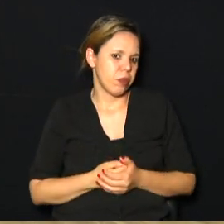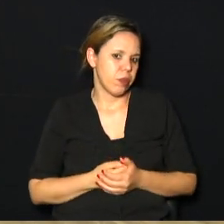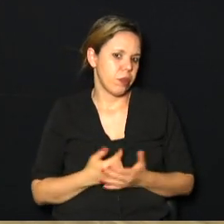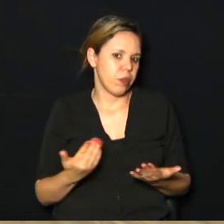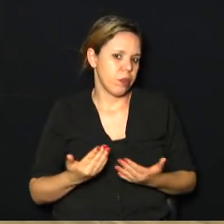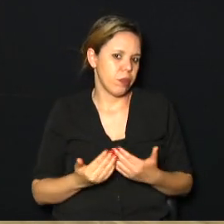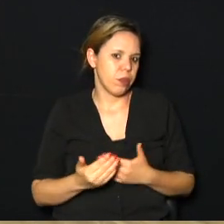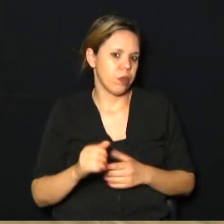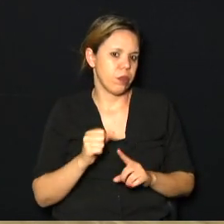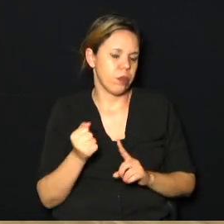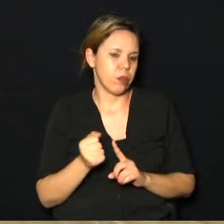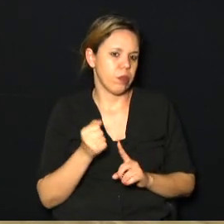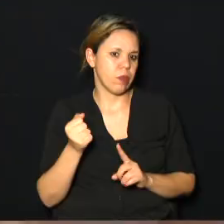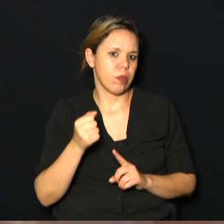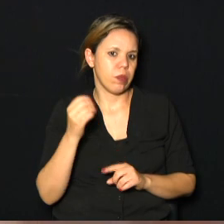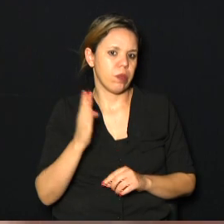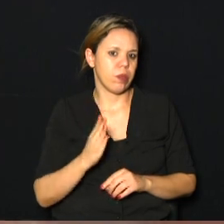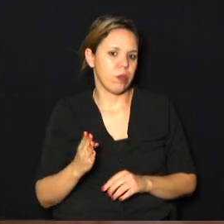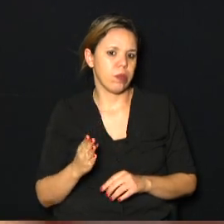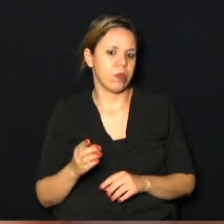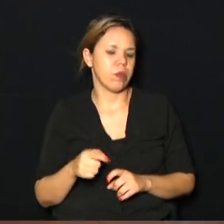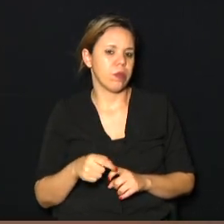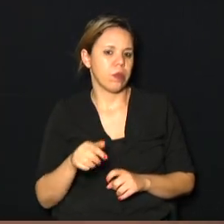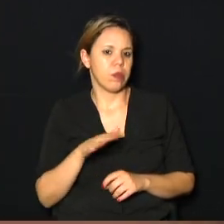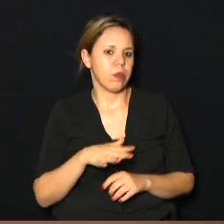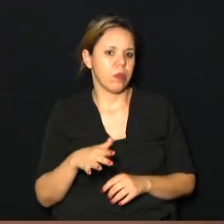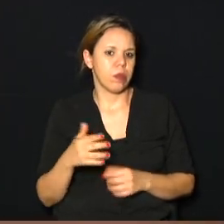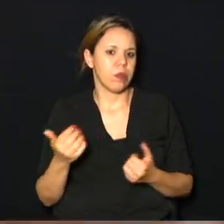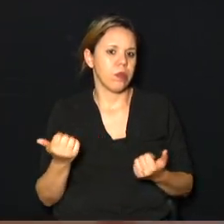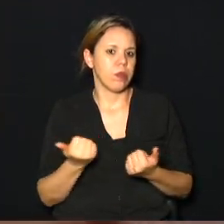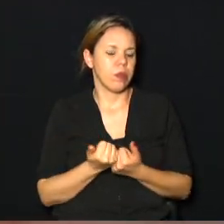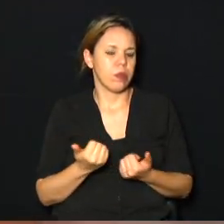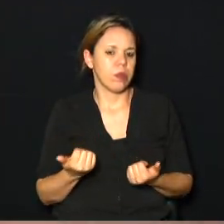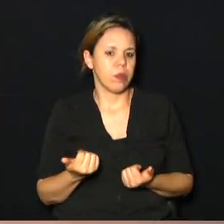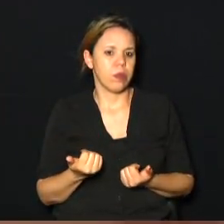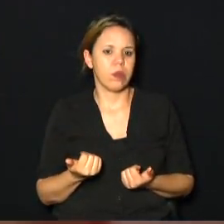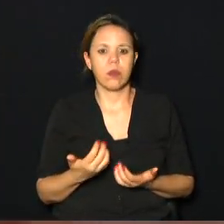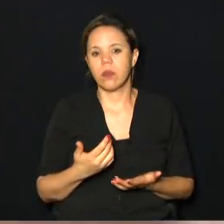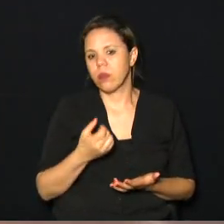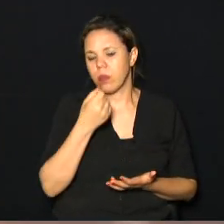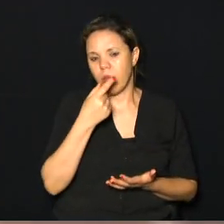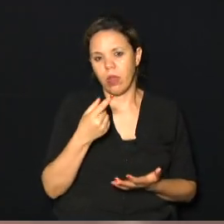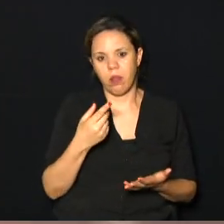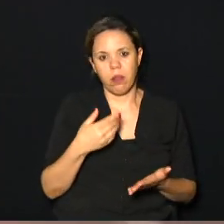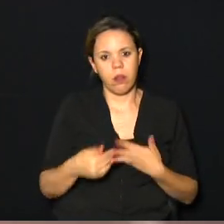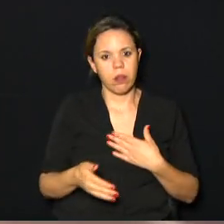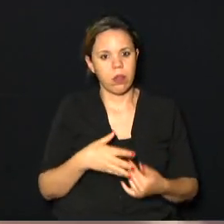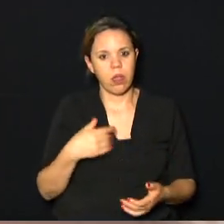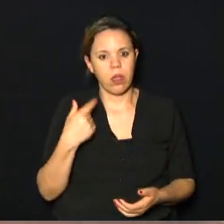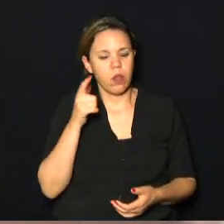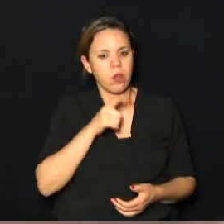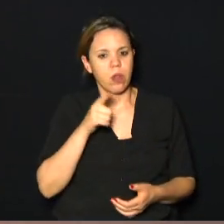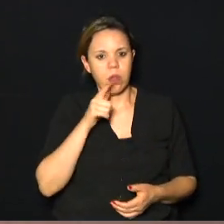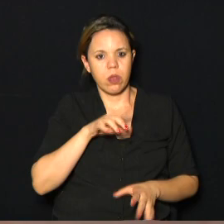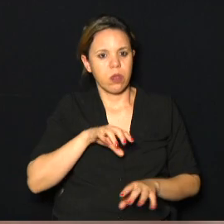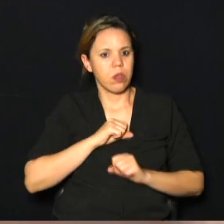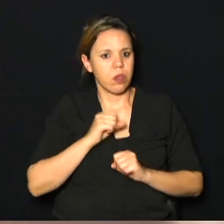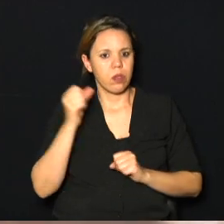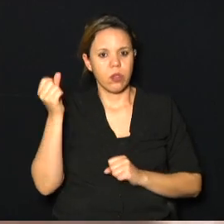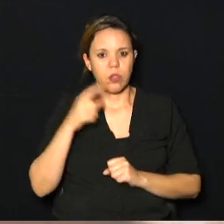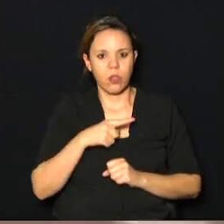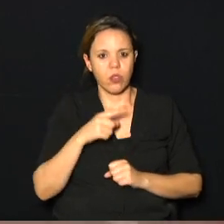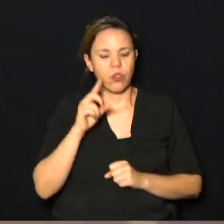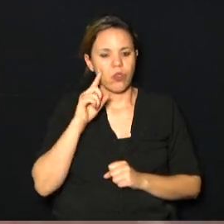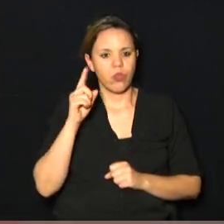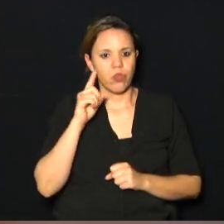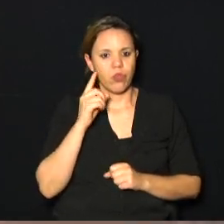Hoje em dia, a Sociedade Brasileira de Pediatria recomenda que se reponha oral de qualquer forma, porque, assim, às vezes a gente não consegue uma exposição solar,